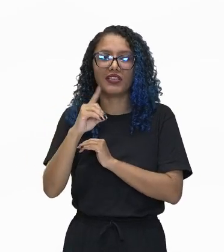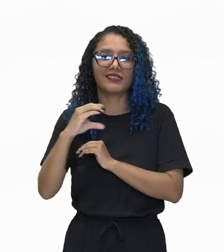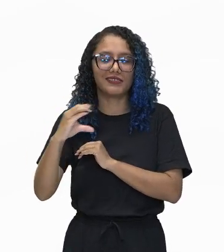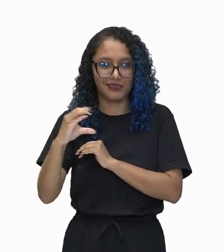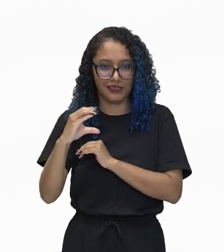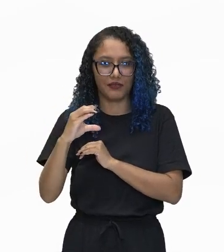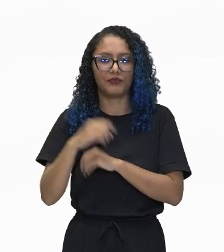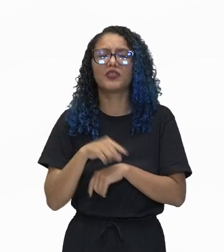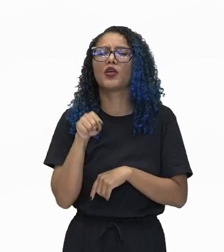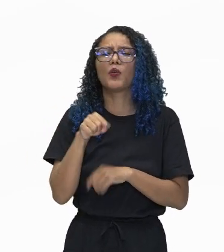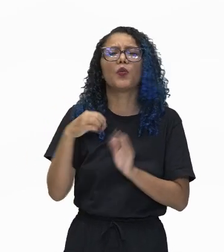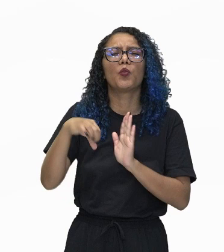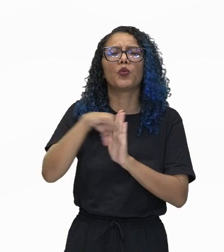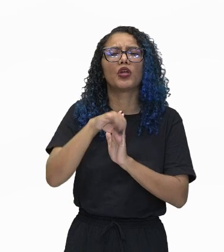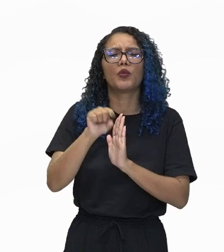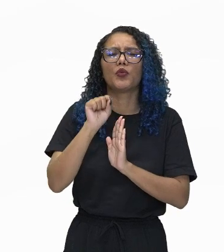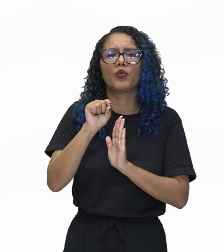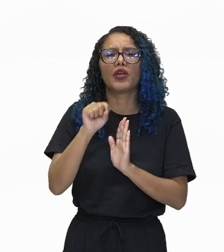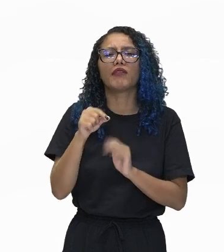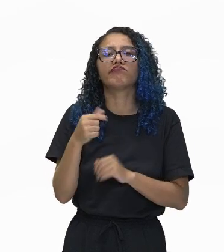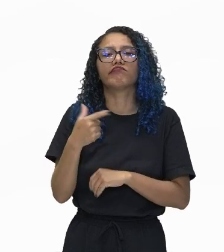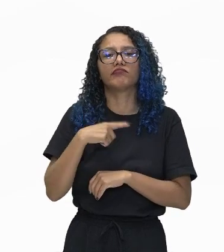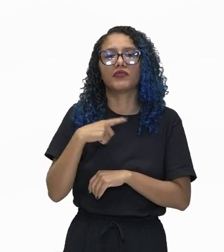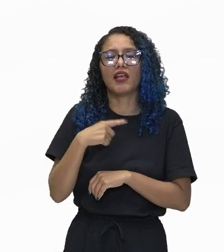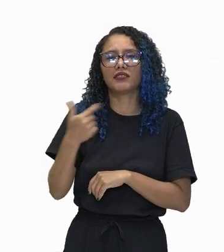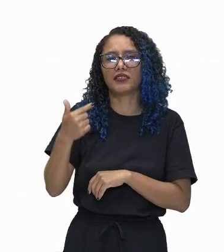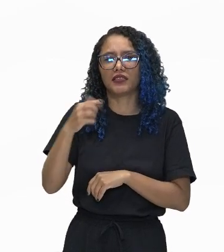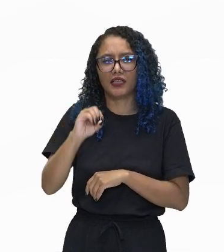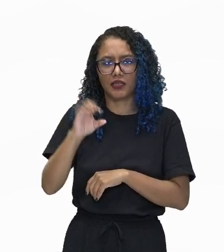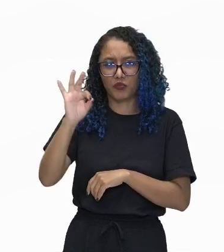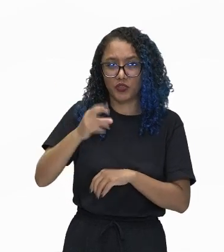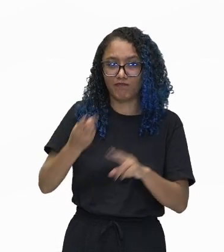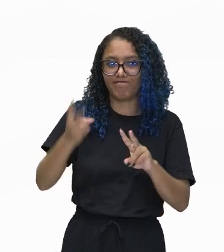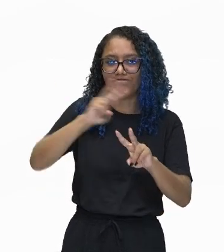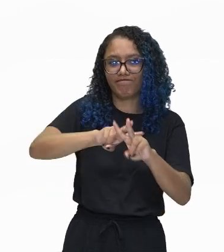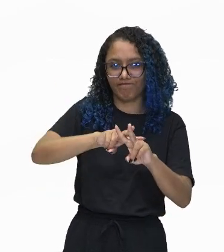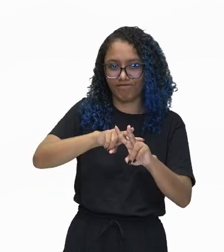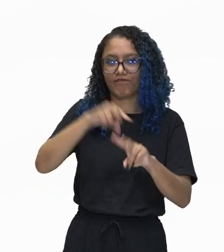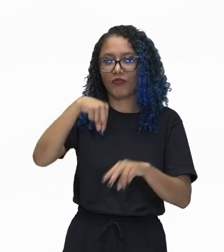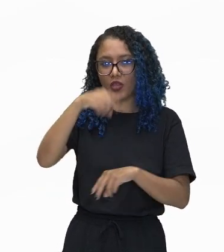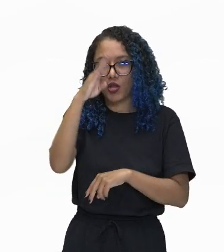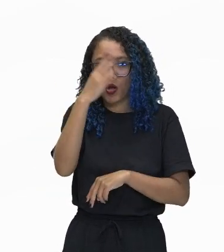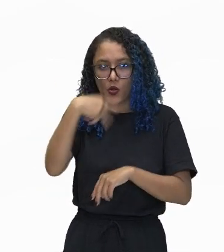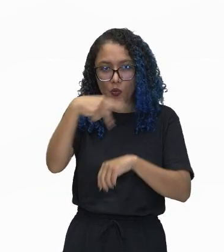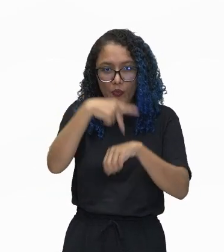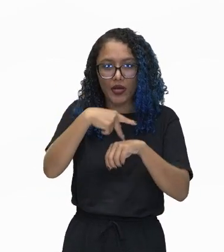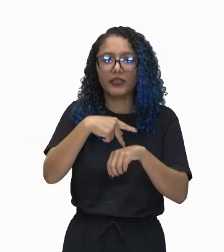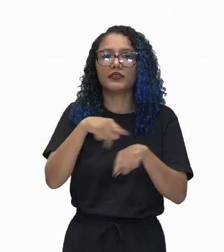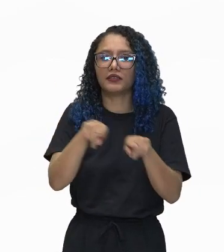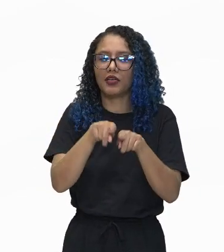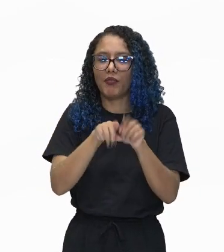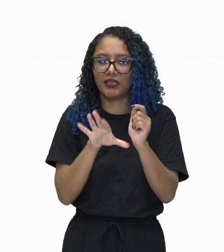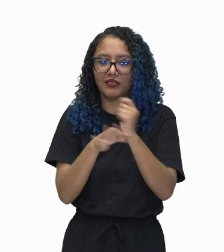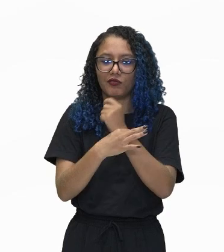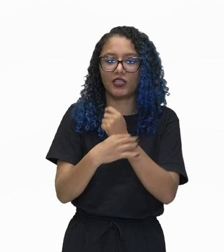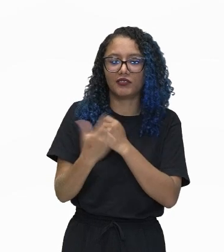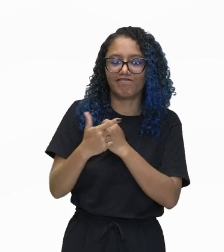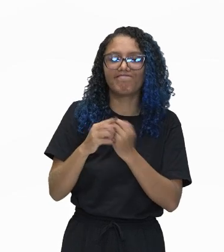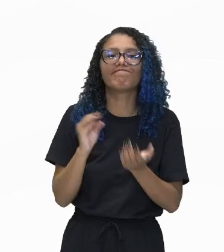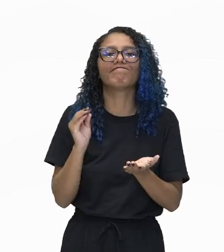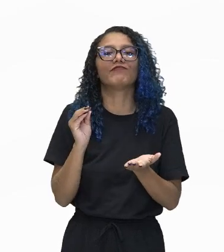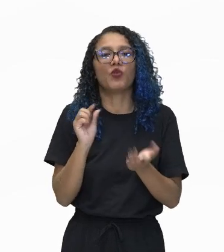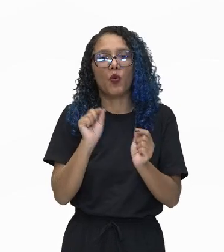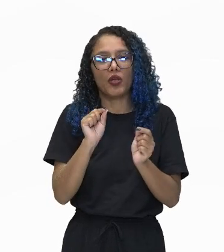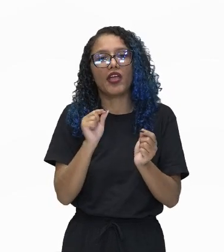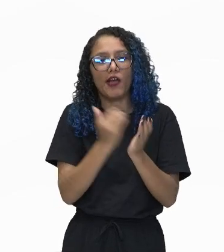de crime representa 70% das prisões no país e aumenta o nível de insegurança. Facções